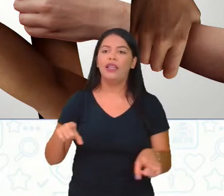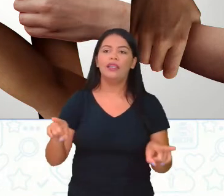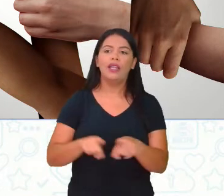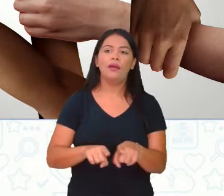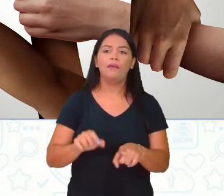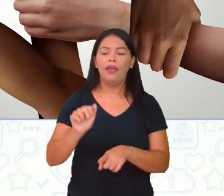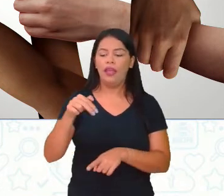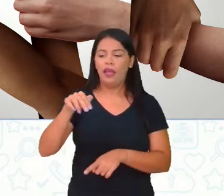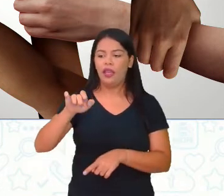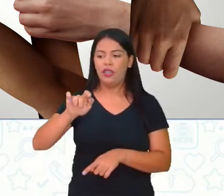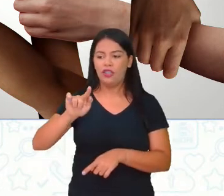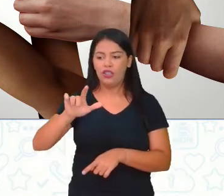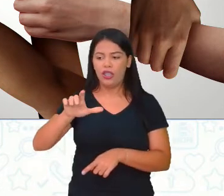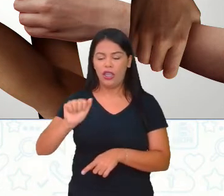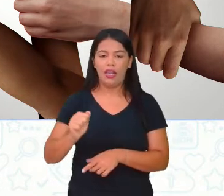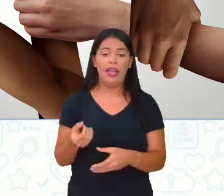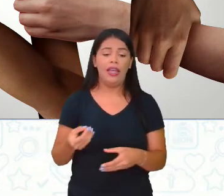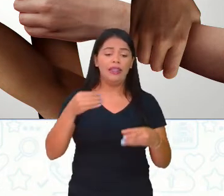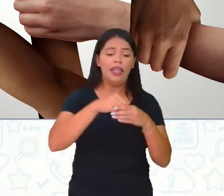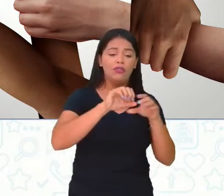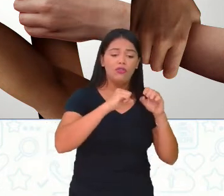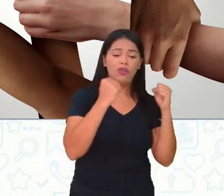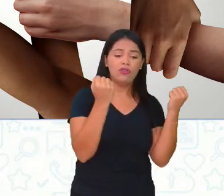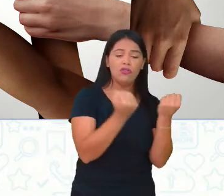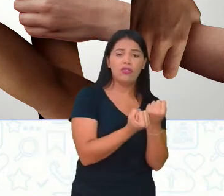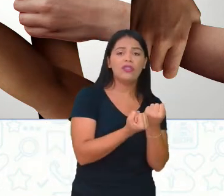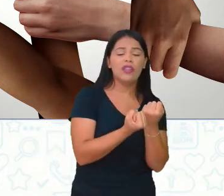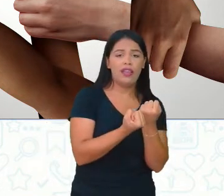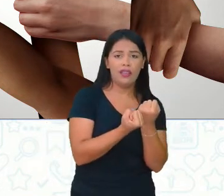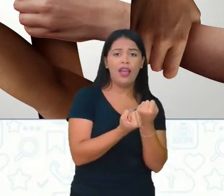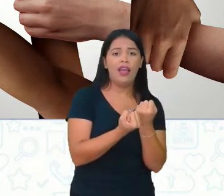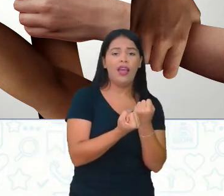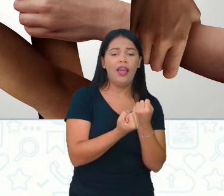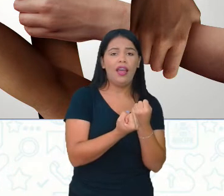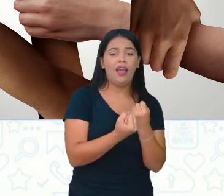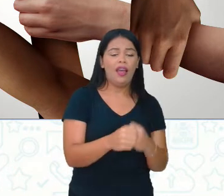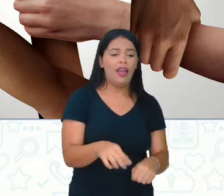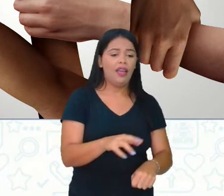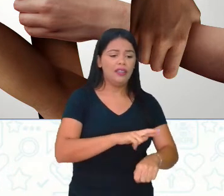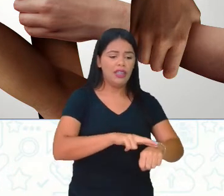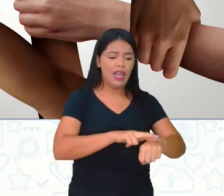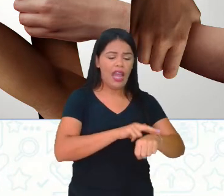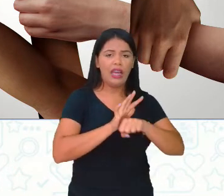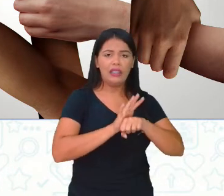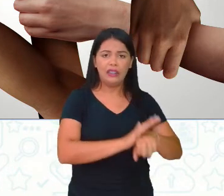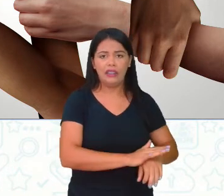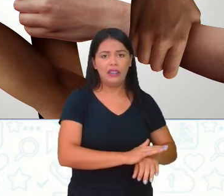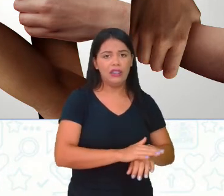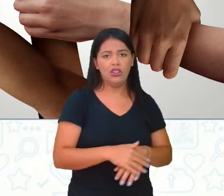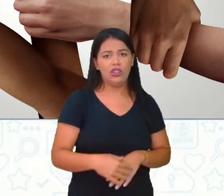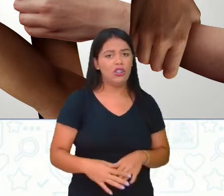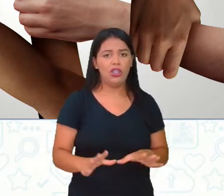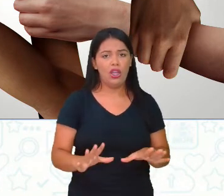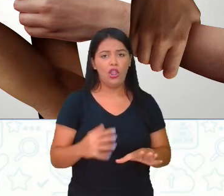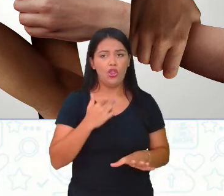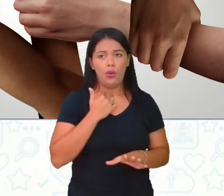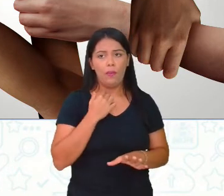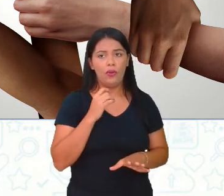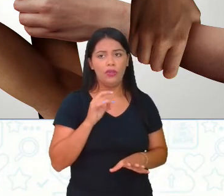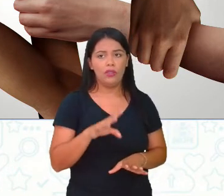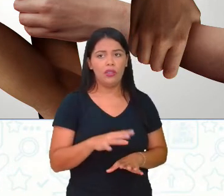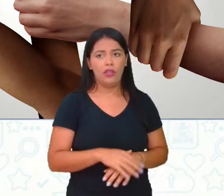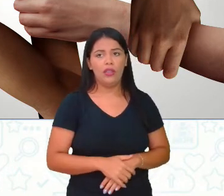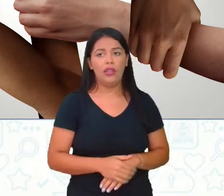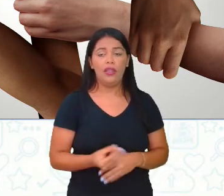sociedade racista, não basta não ser racista. Olha, vou ler novamente.